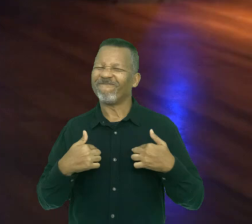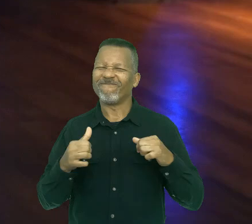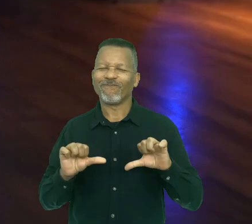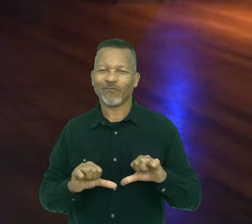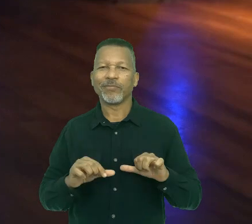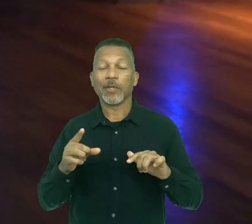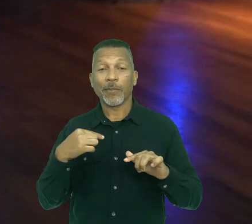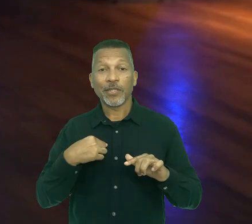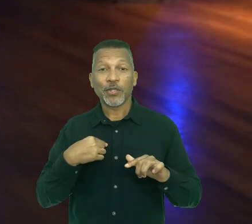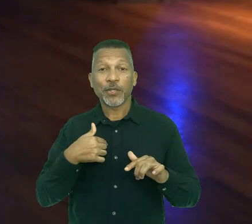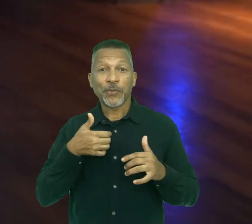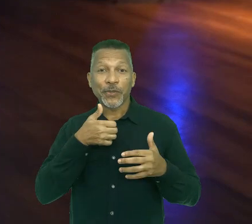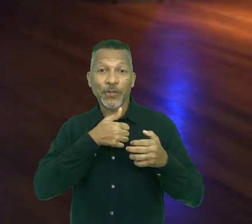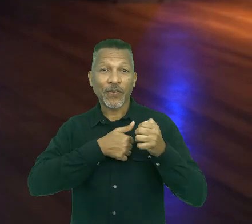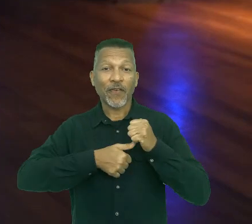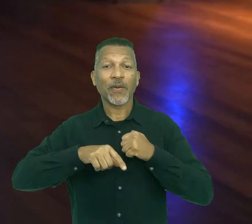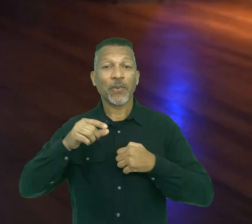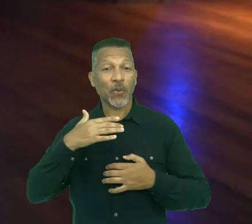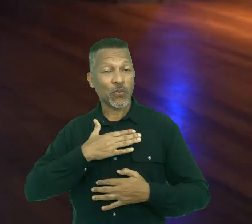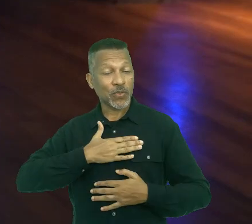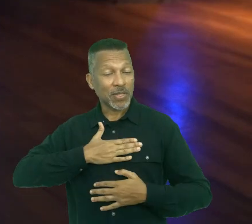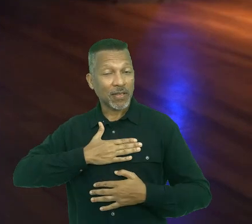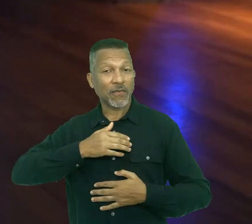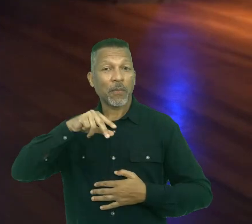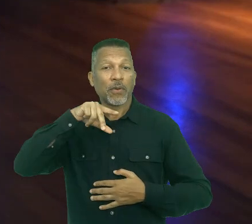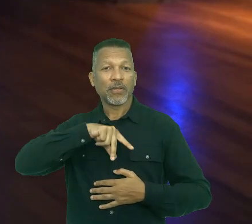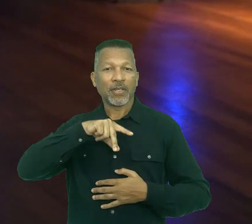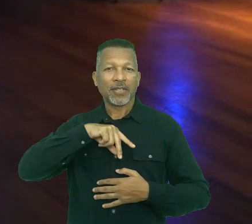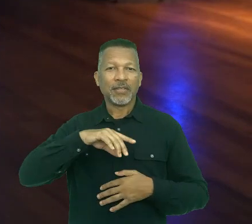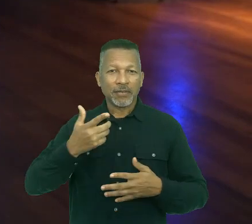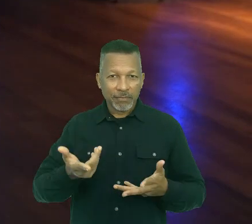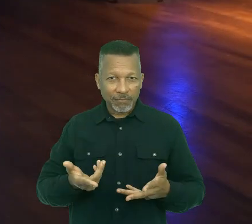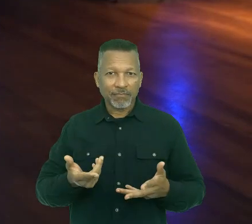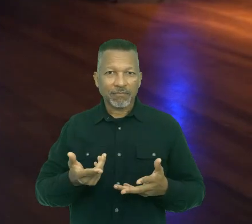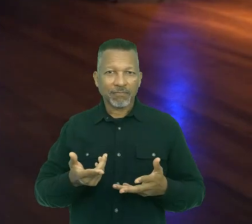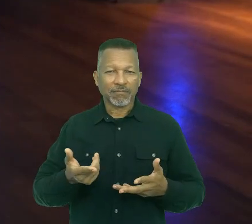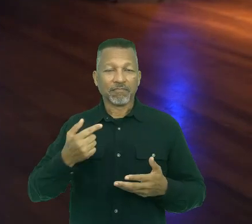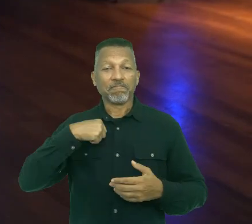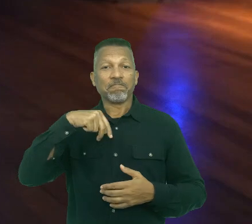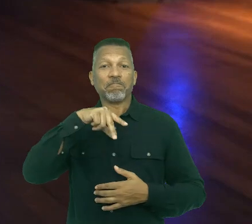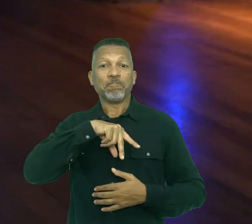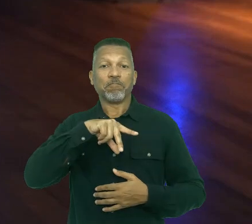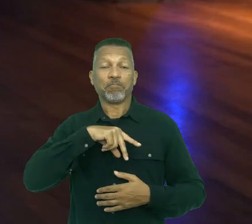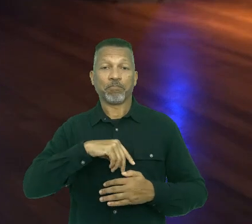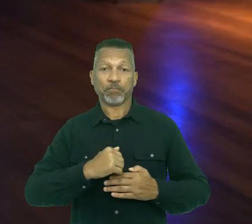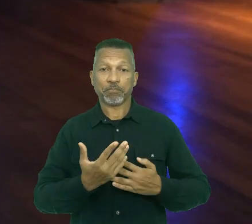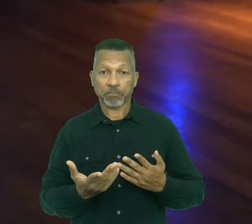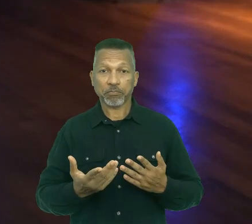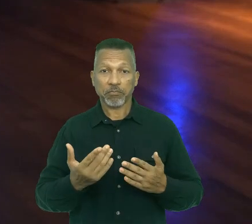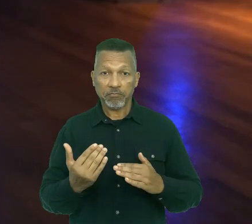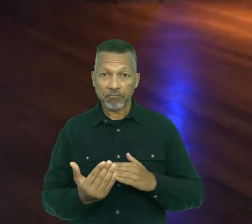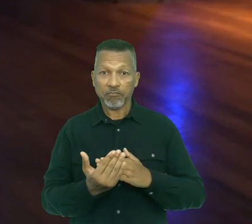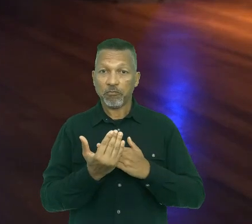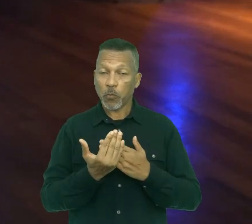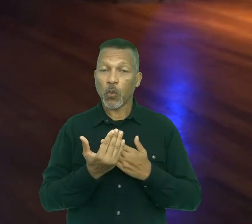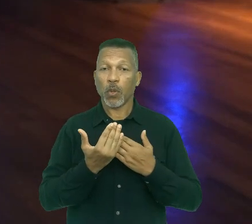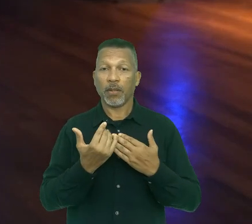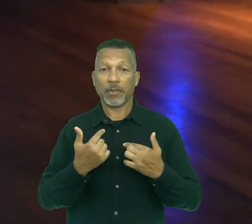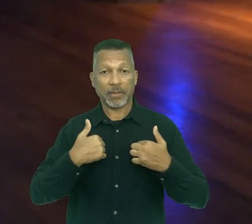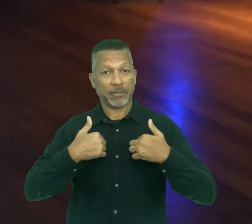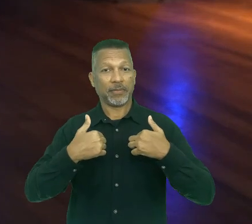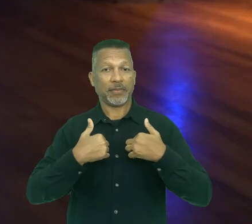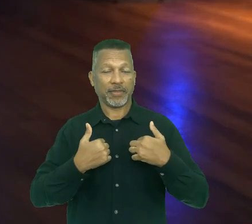o que salvava era português. Então o português, ele foi uma benção na minha vida,